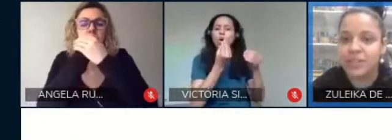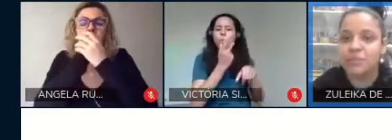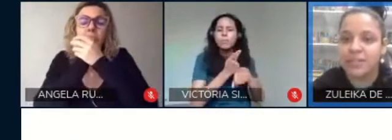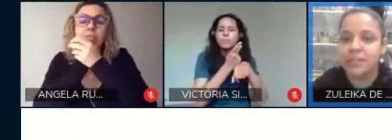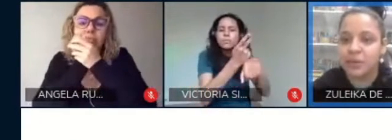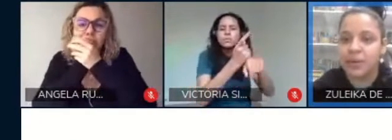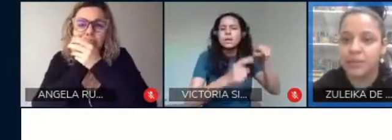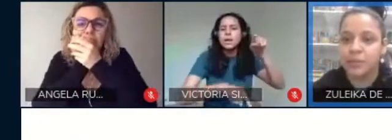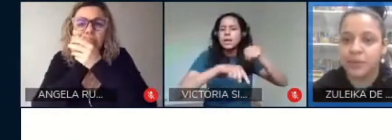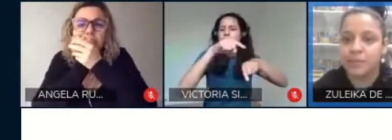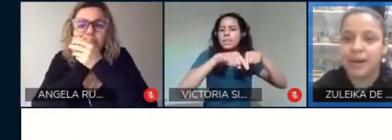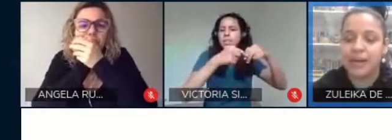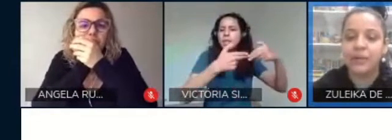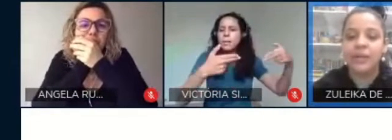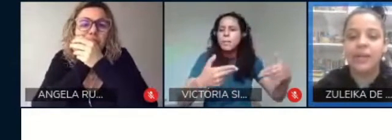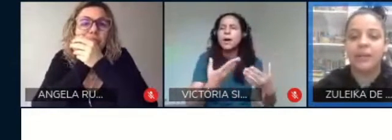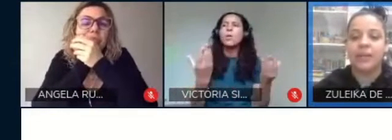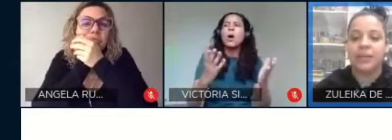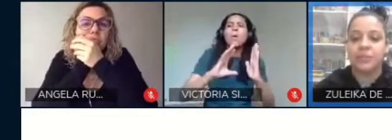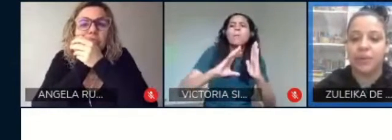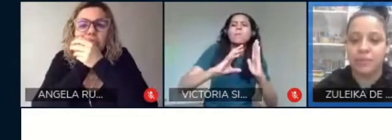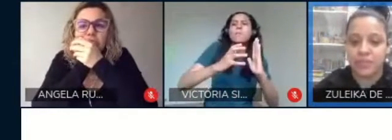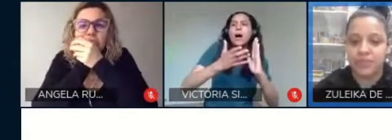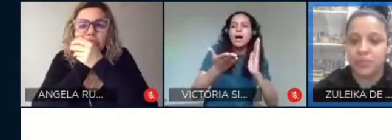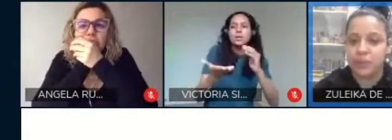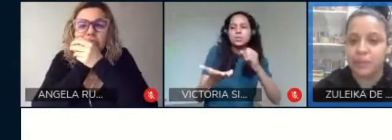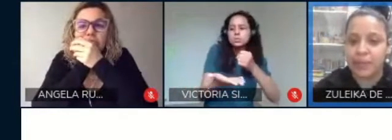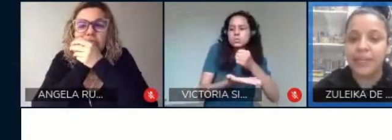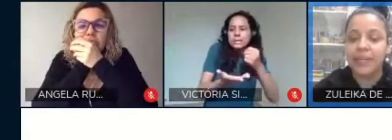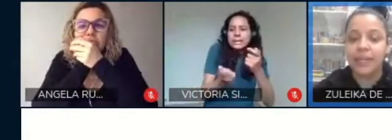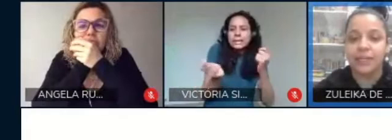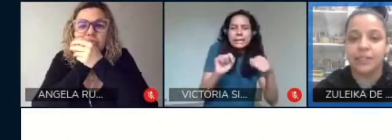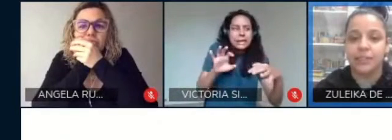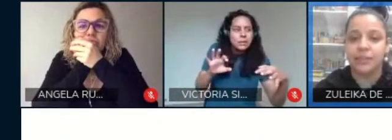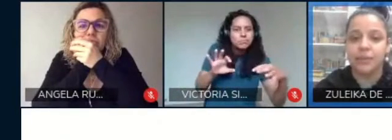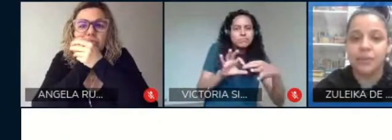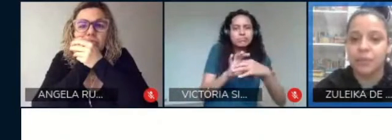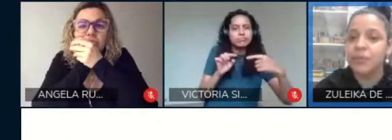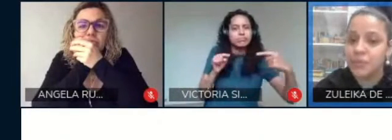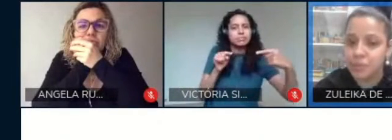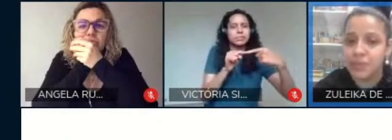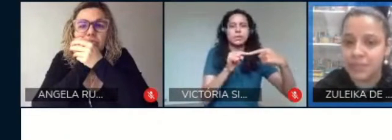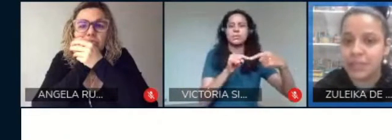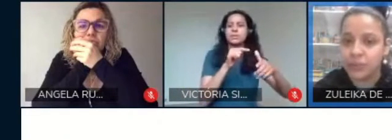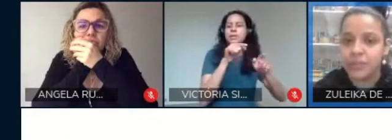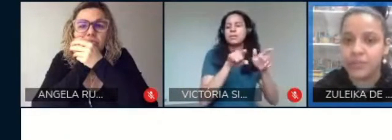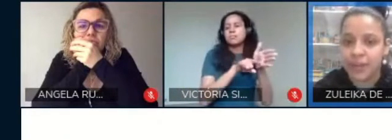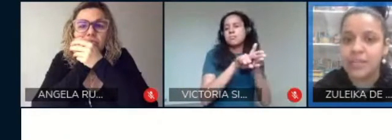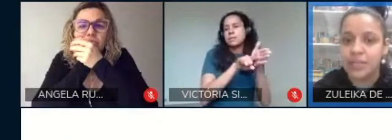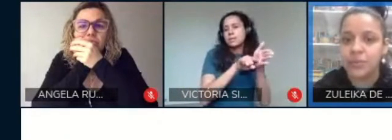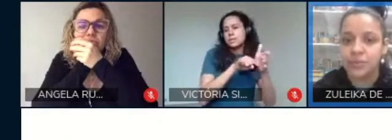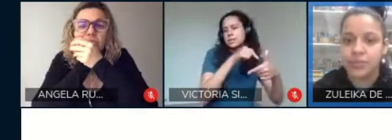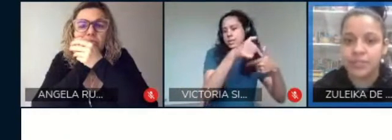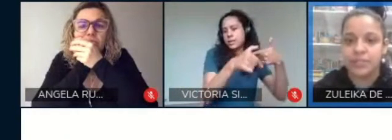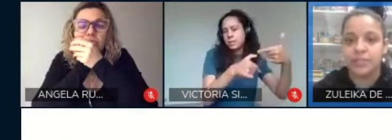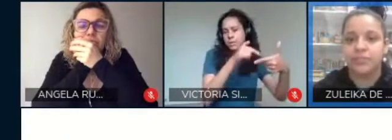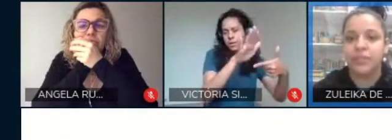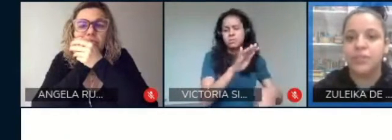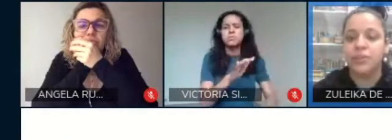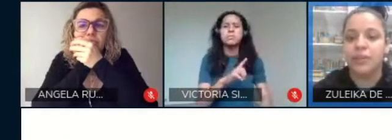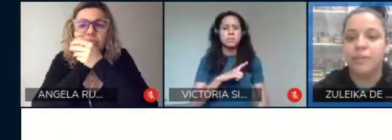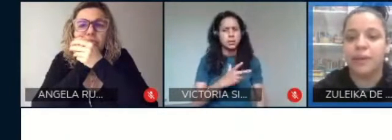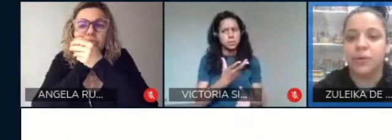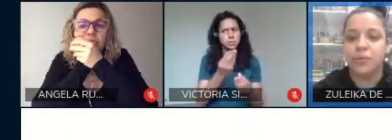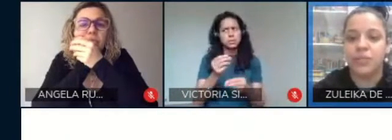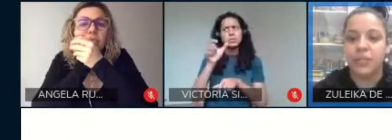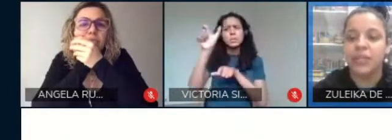mostrar qual é a base de dados mais adequada para o trabalho, né? Isso é possível também. Muitos pesquisadores fazem uso